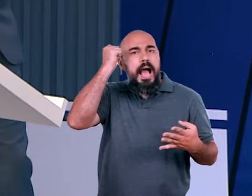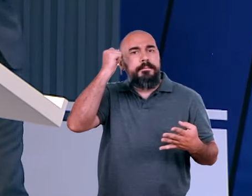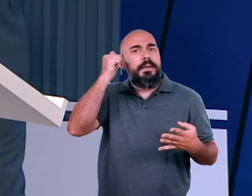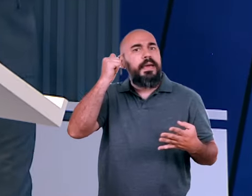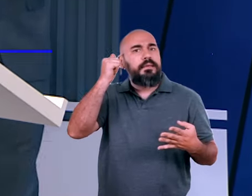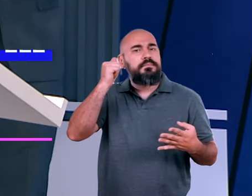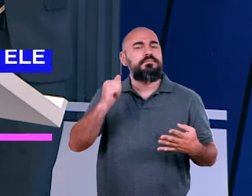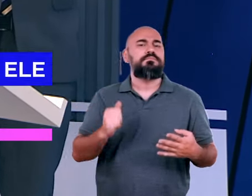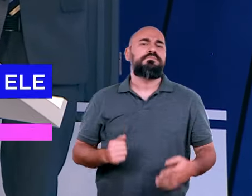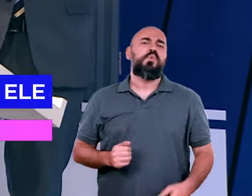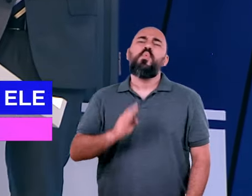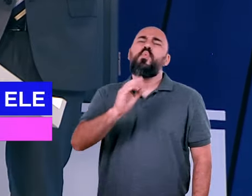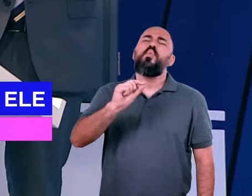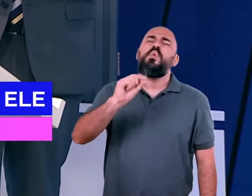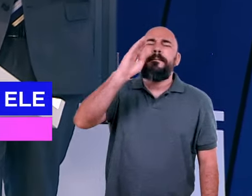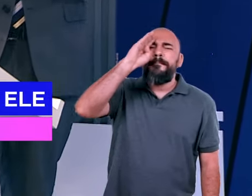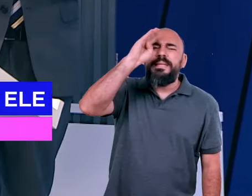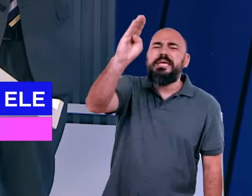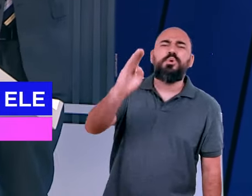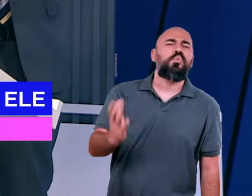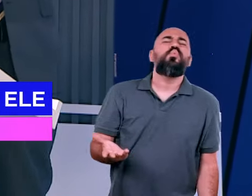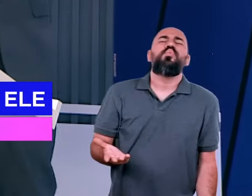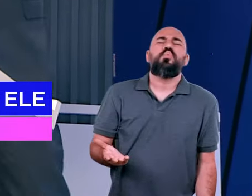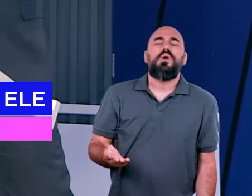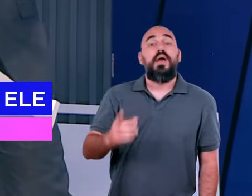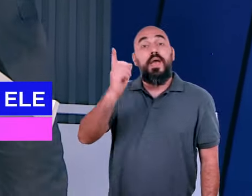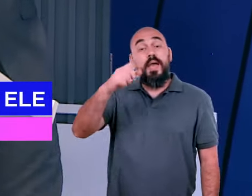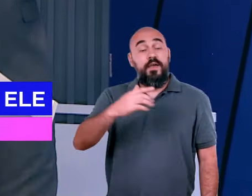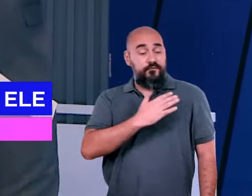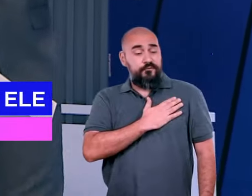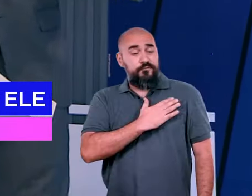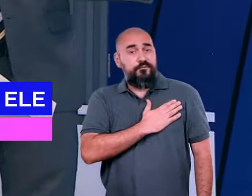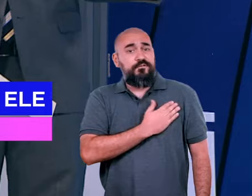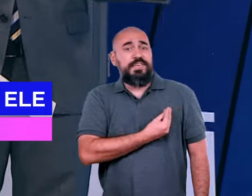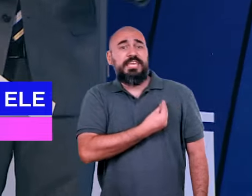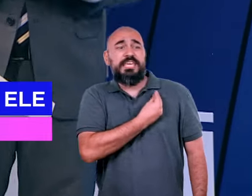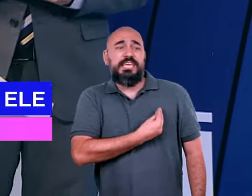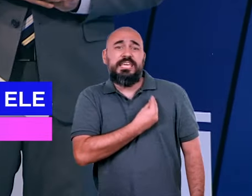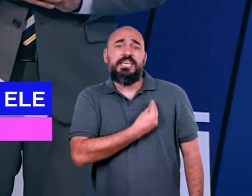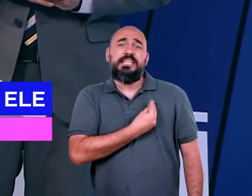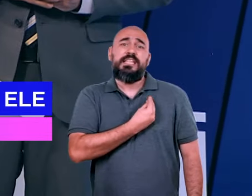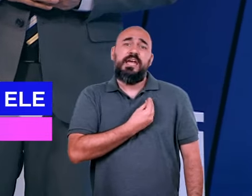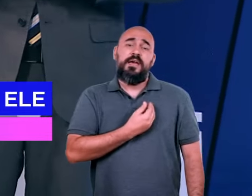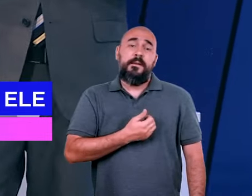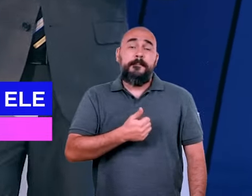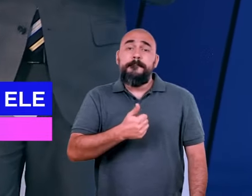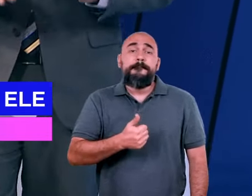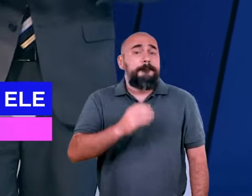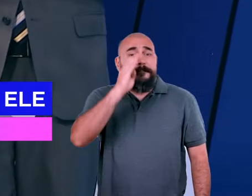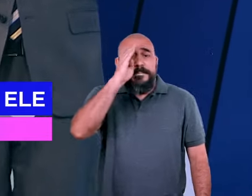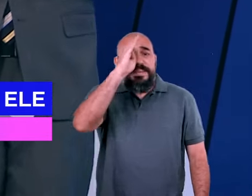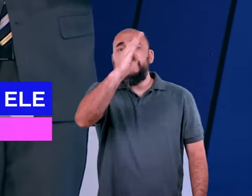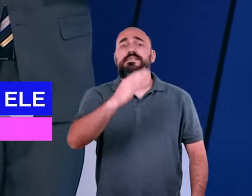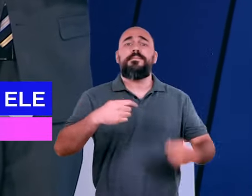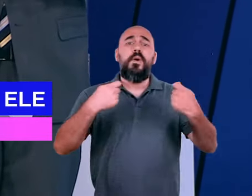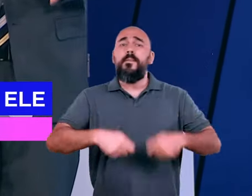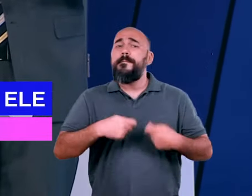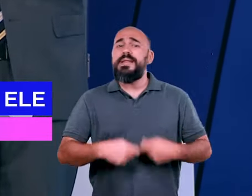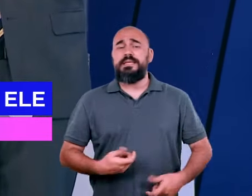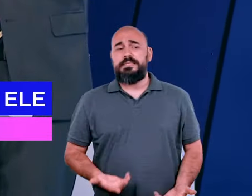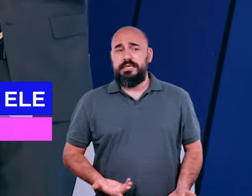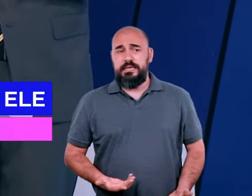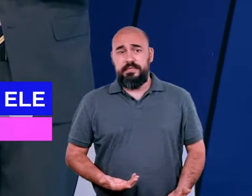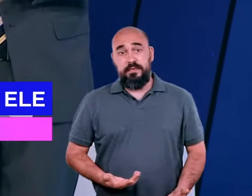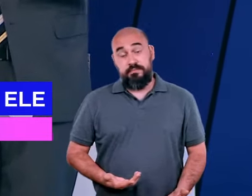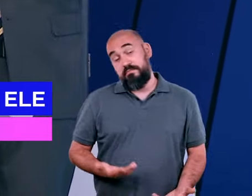Prioridade é aquilo que ocupa o lugar principal da sua vida. E hoje, as pessoas precisam fazer